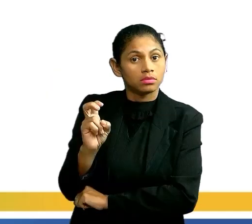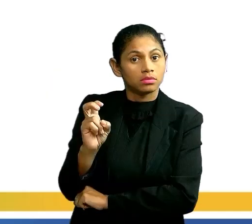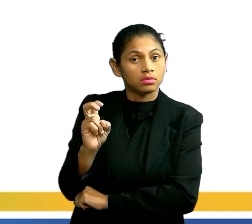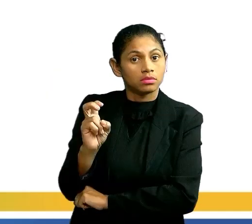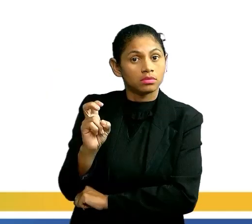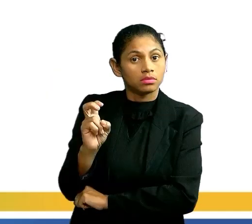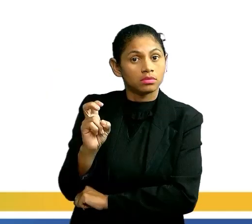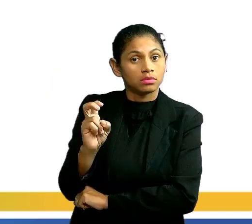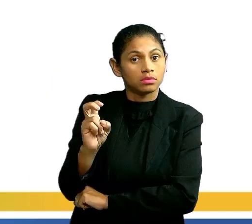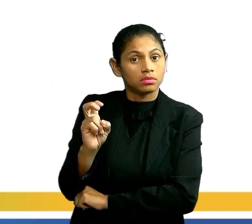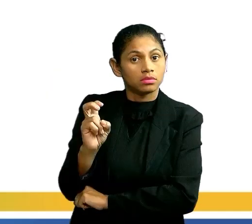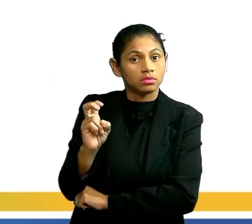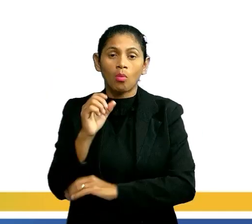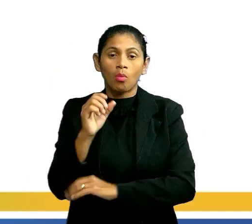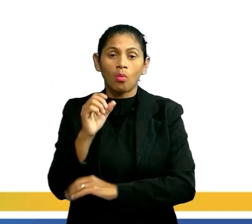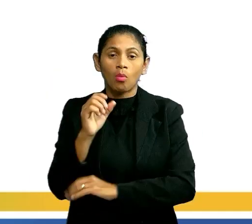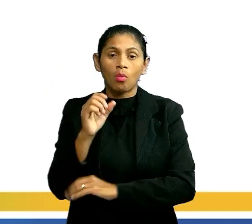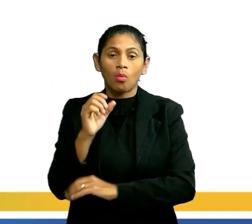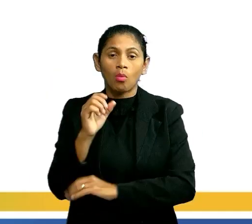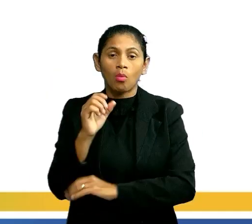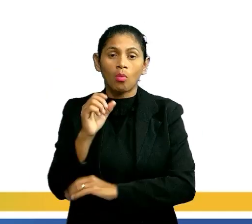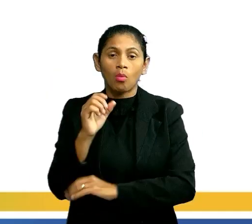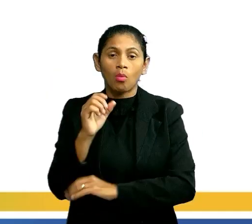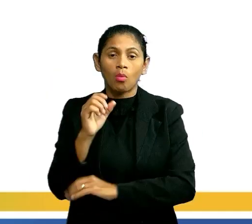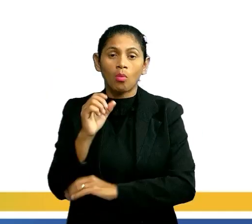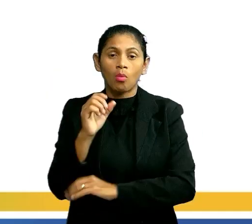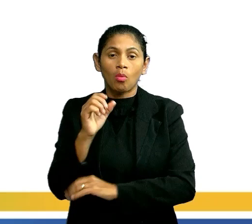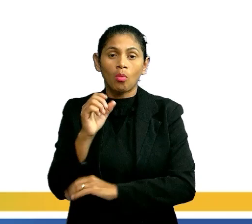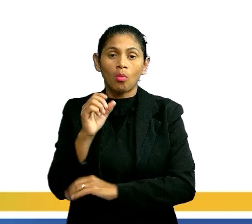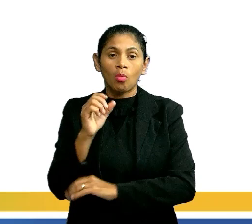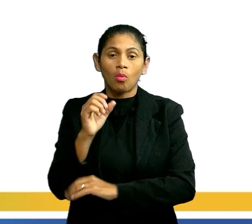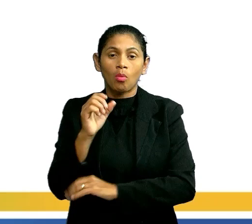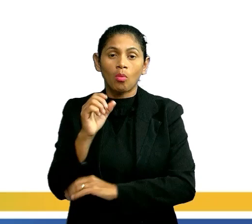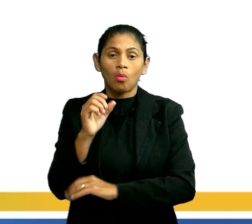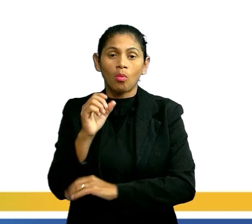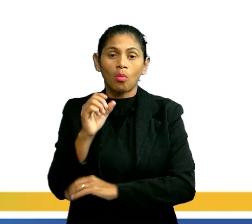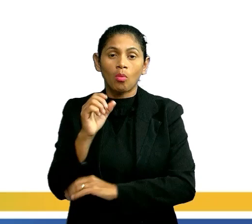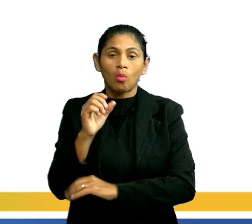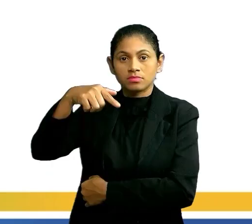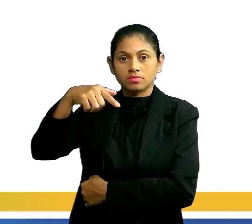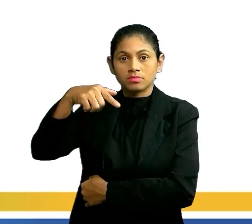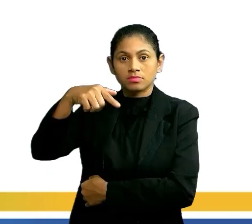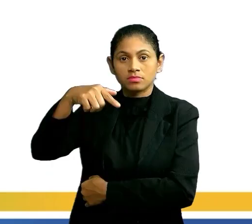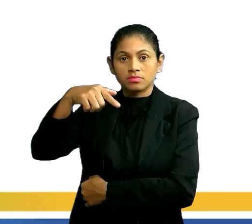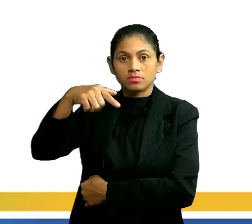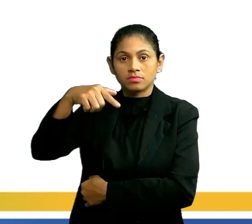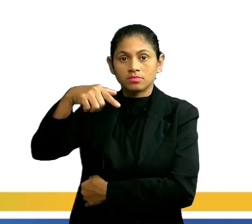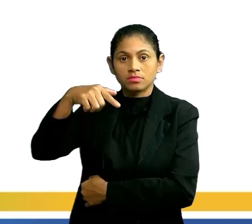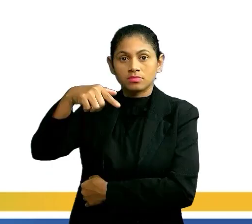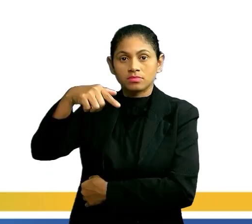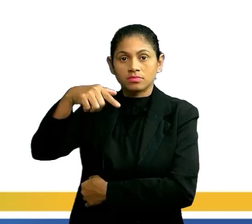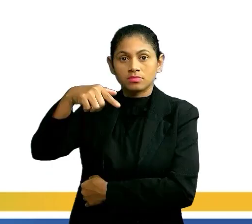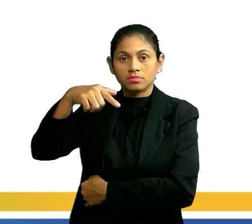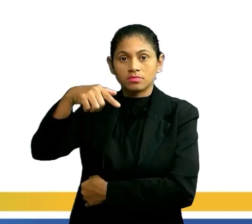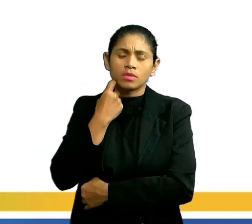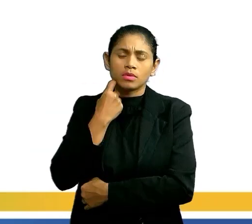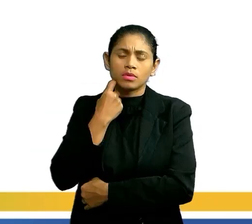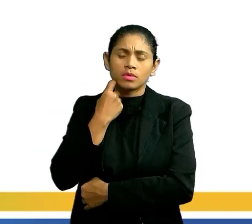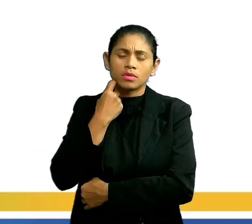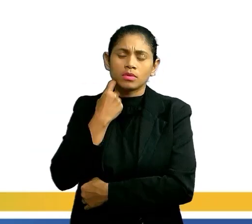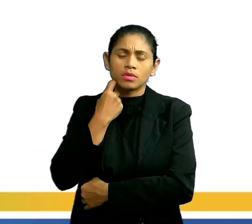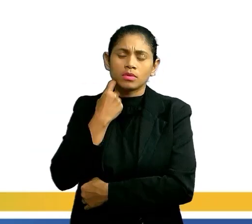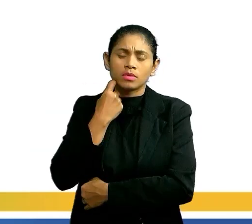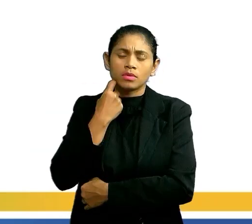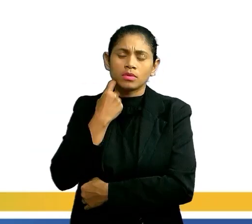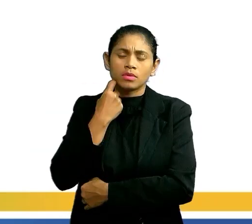a esse volume quando tinha 750 peixes, tá? No tanque cilíndrico. Mas o que está pedindo a